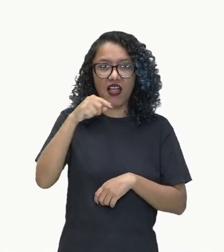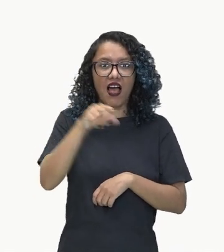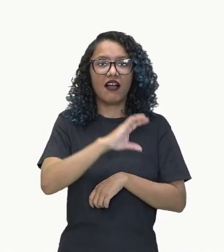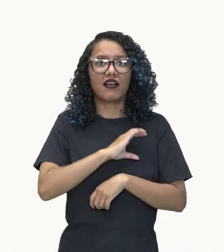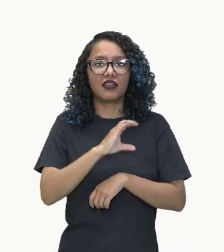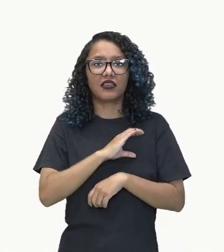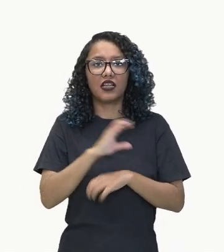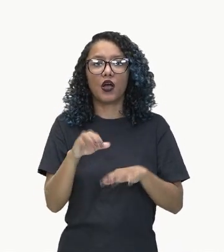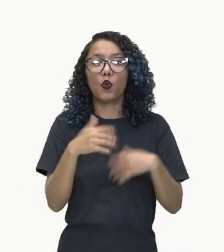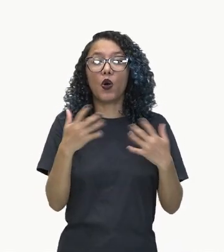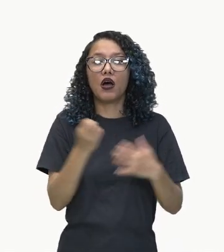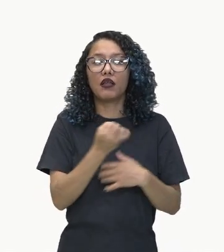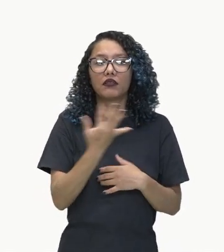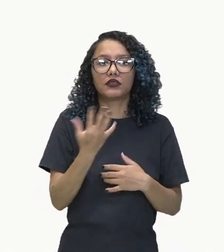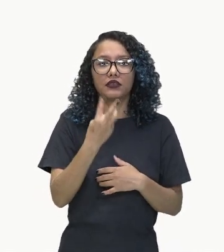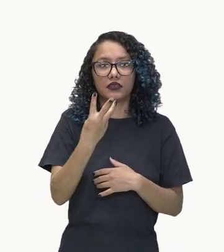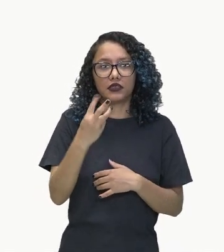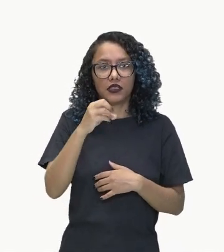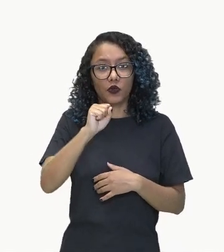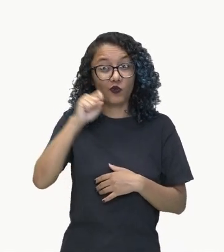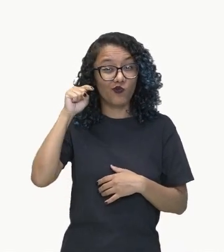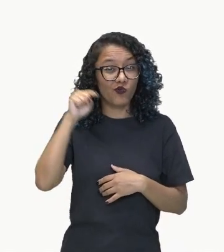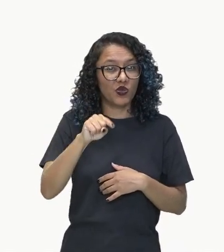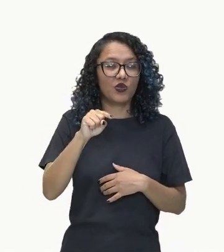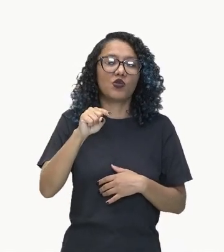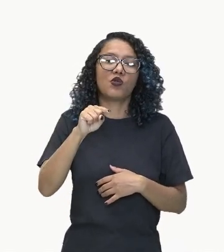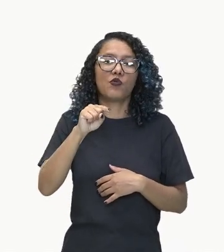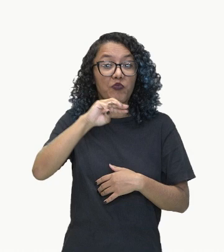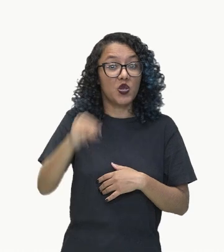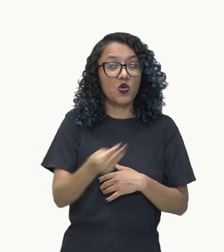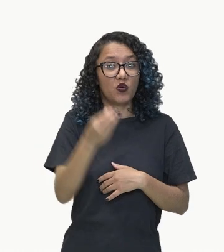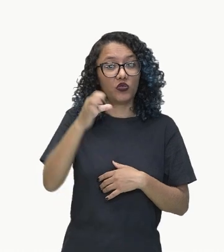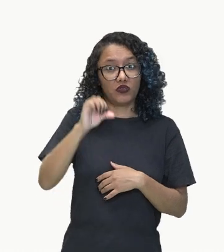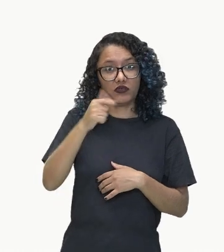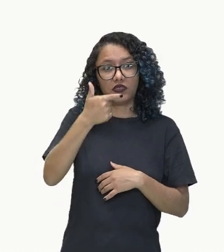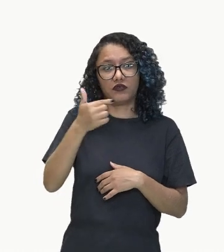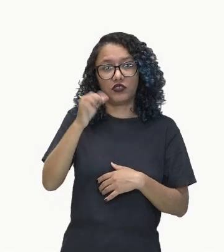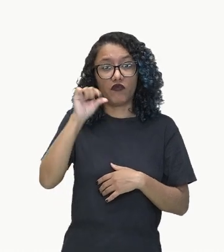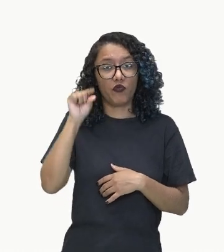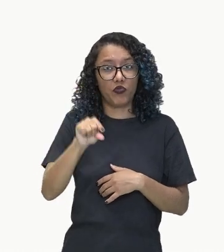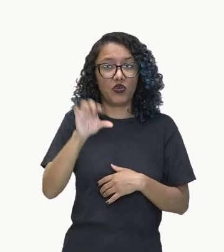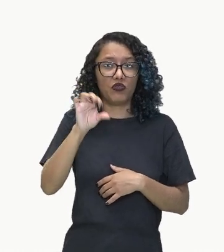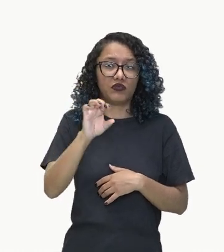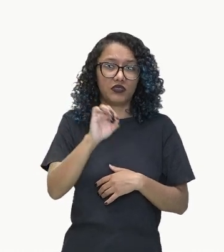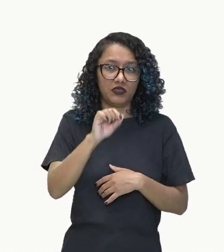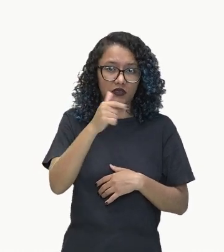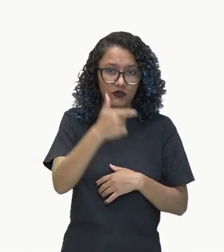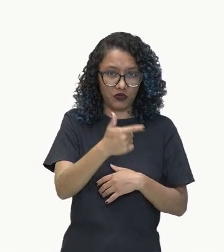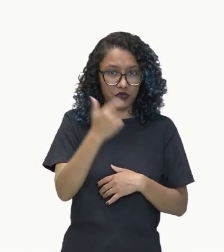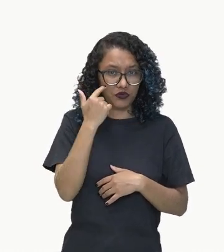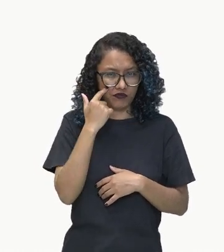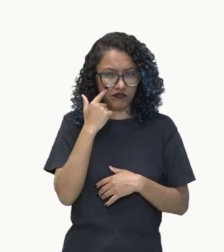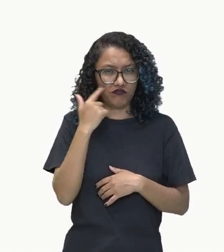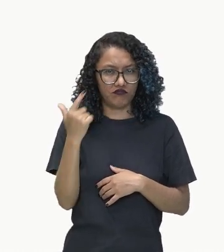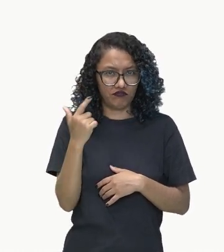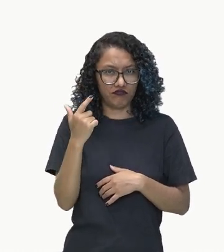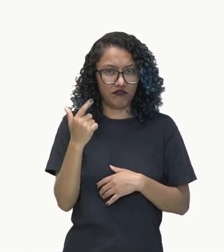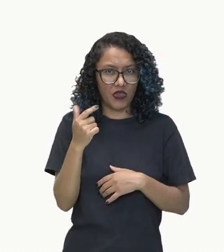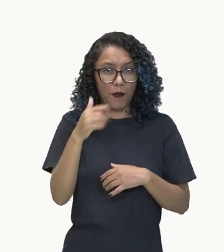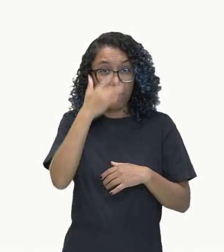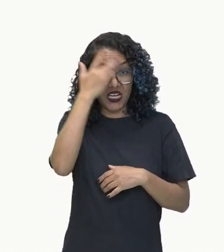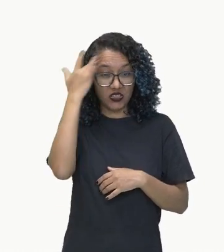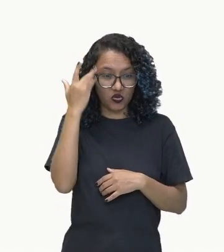39.929.902 habitantes. Mas a gente pode verificar que, apesar dessa população, 38 milhões,